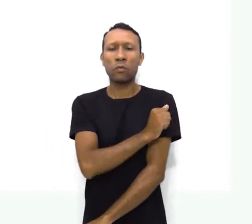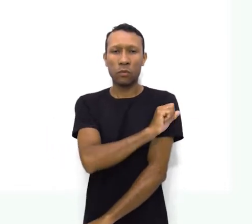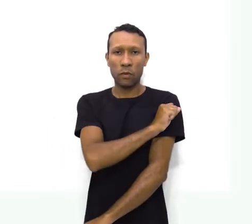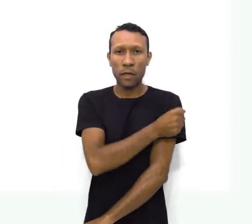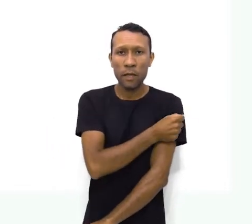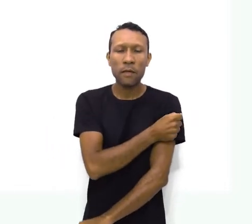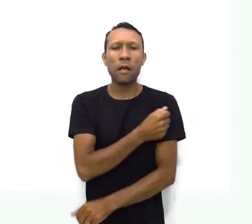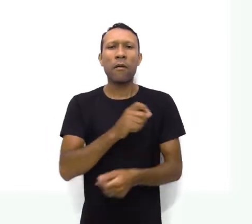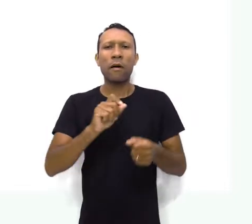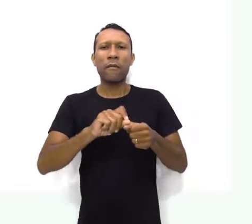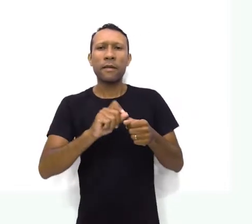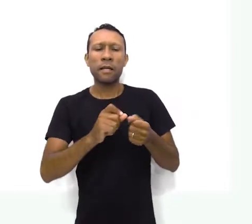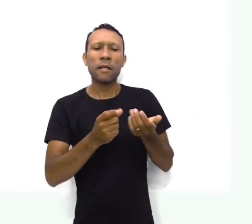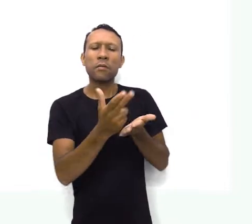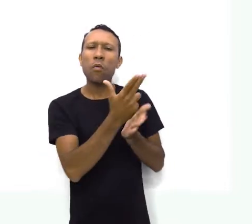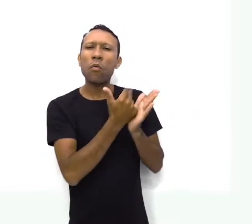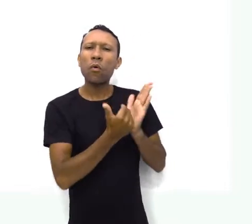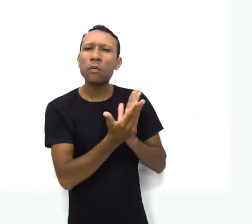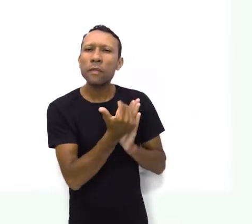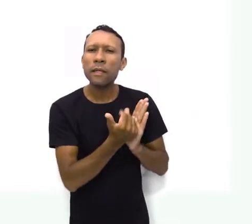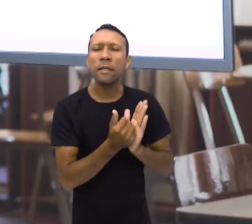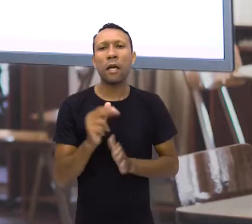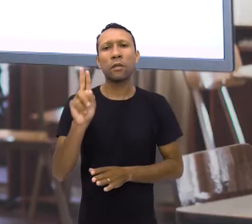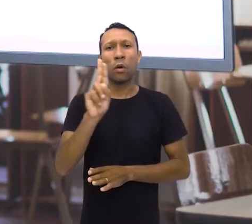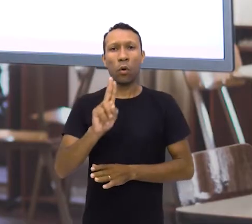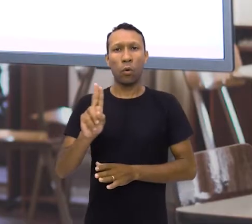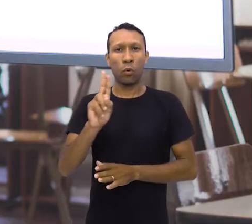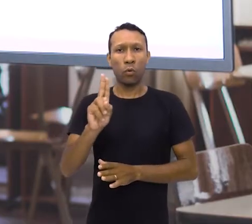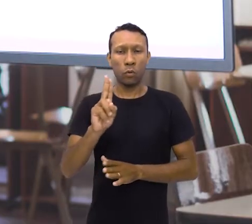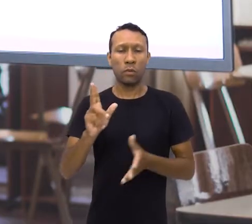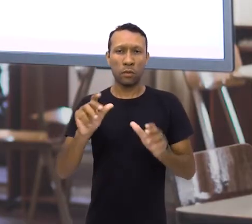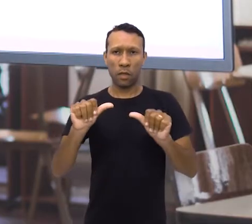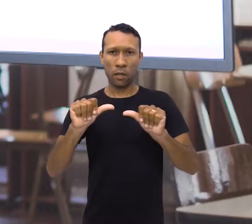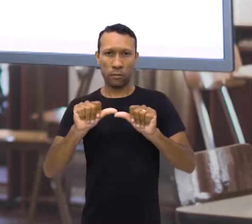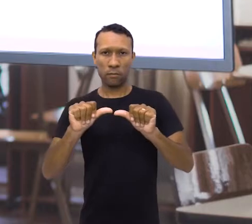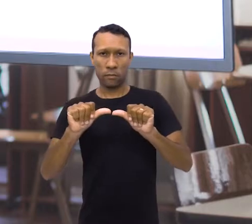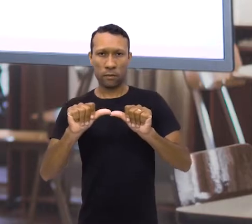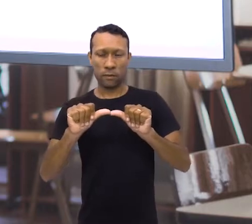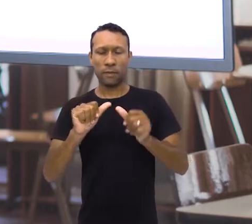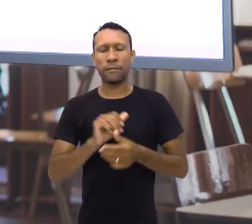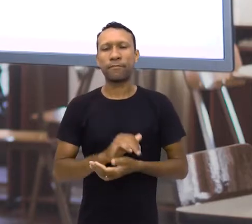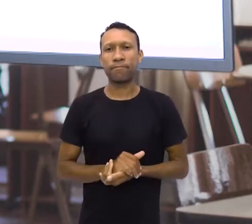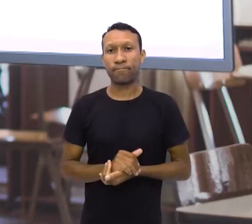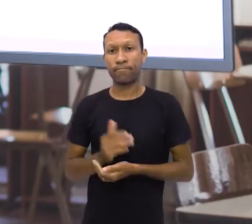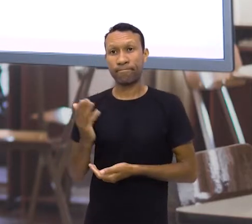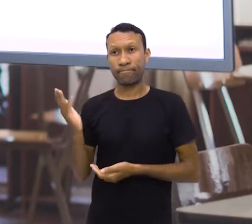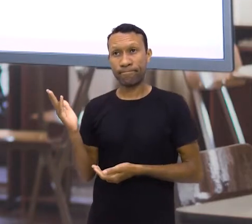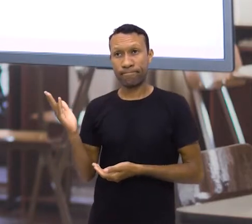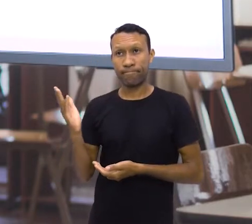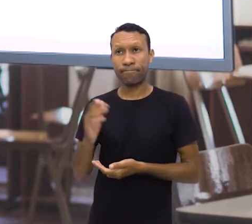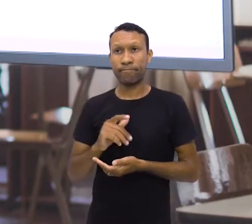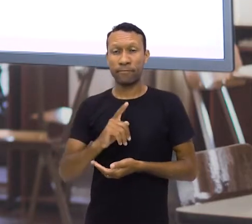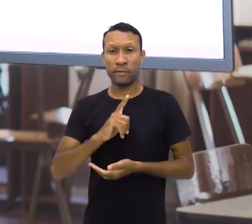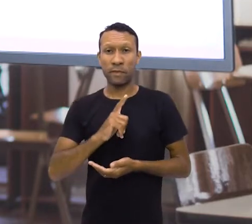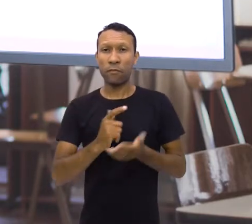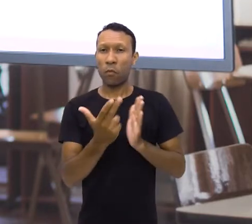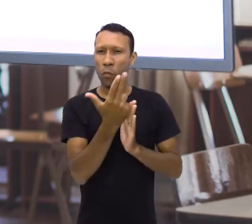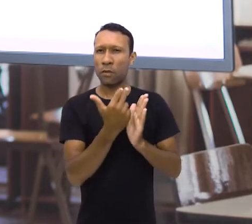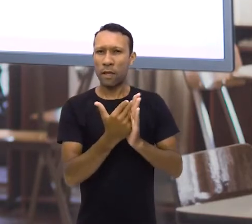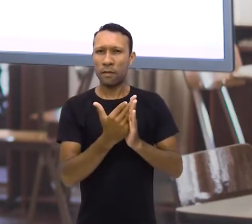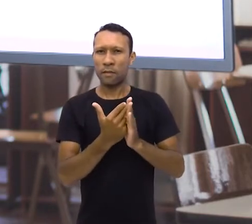abaixo, utilizando os pontos localizados no plano, esse plano cartesiano. Então, foi feita a